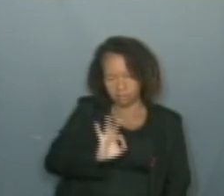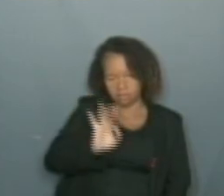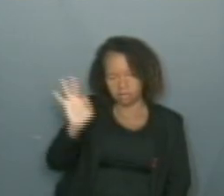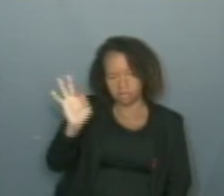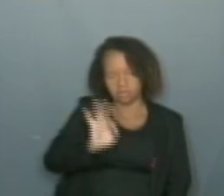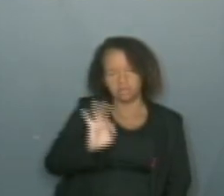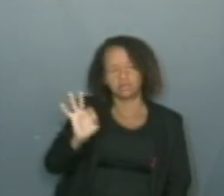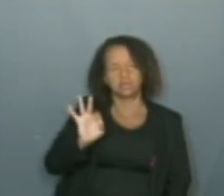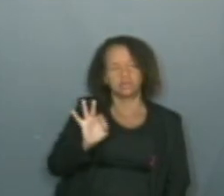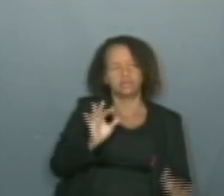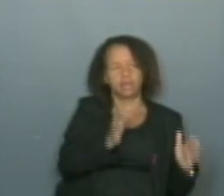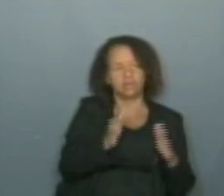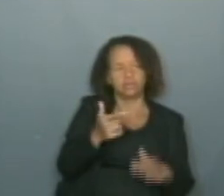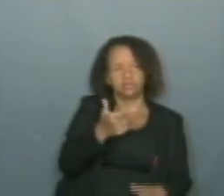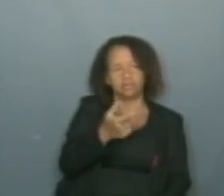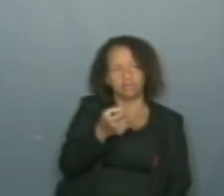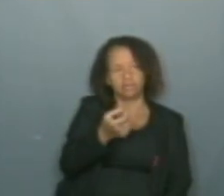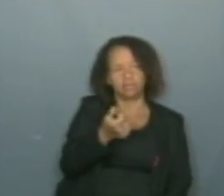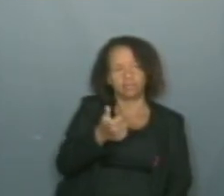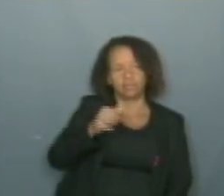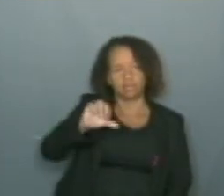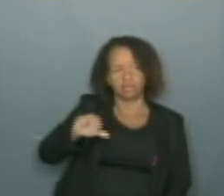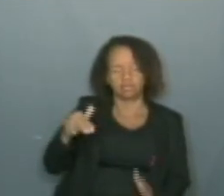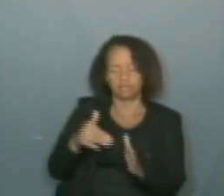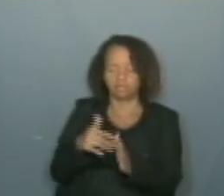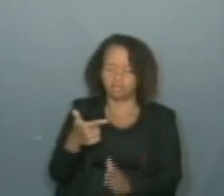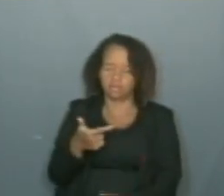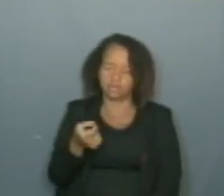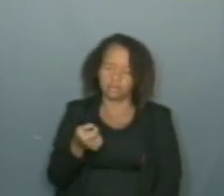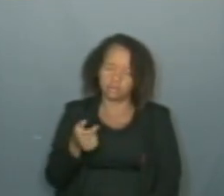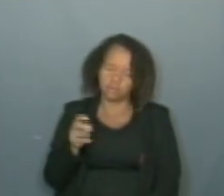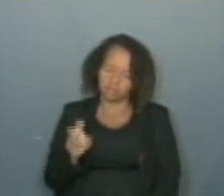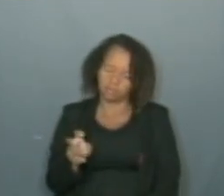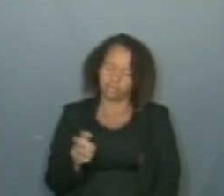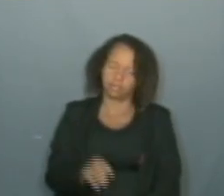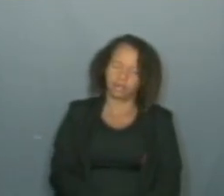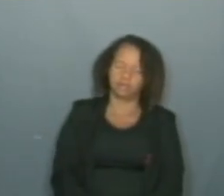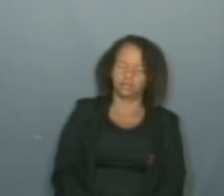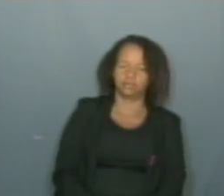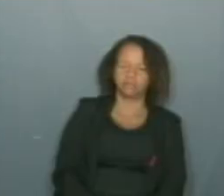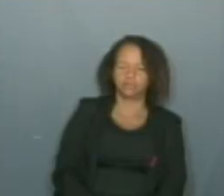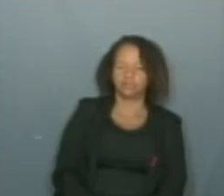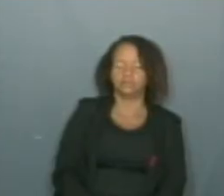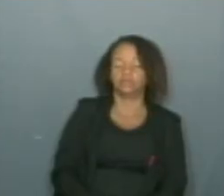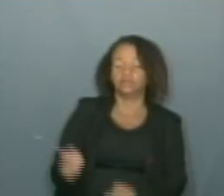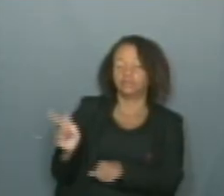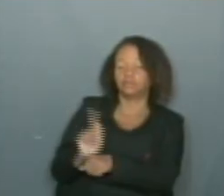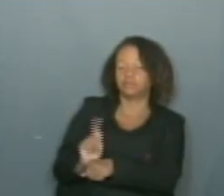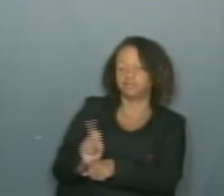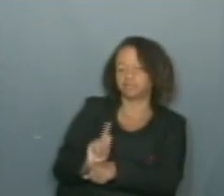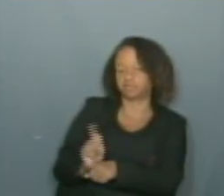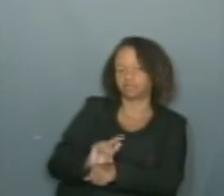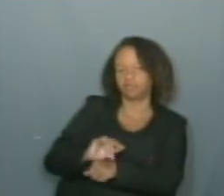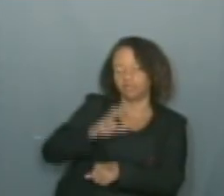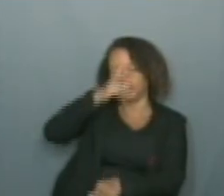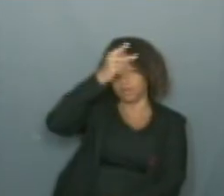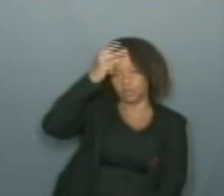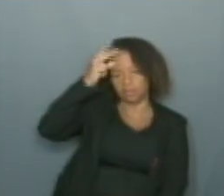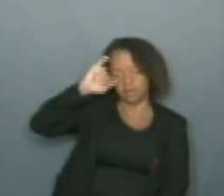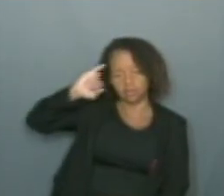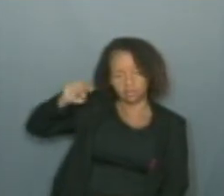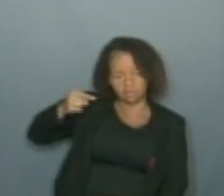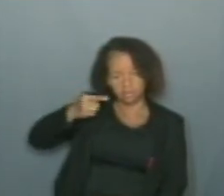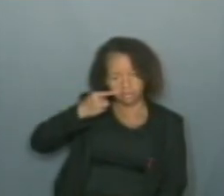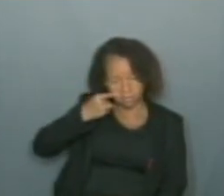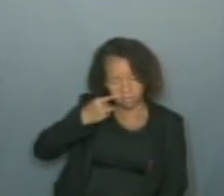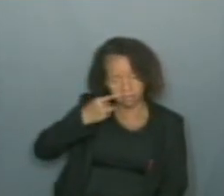166% entre 2019 e 2025. E a gestão do prefeito João Campos,